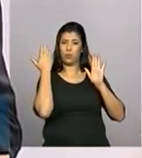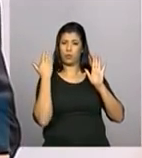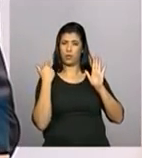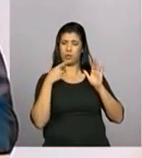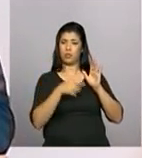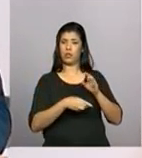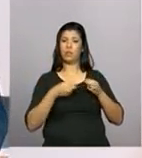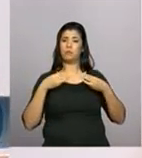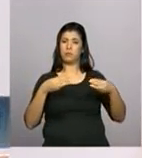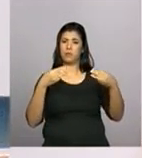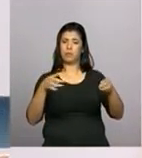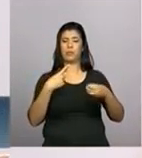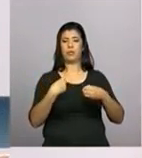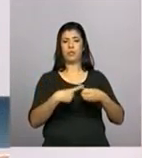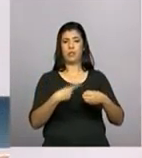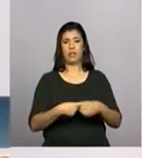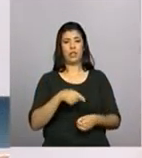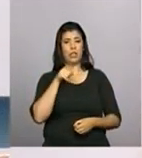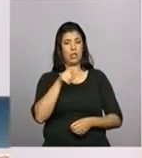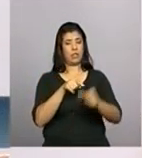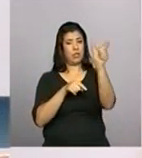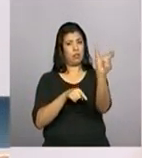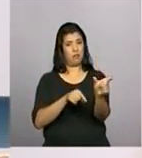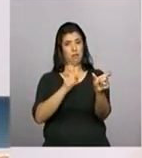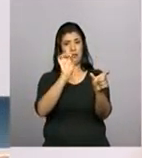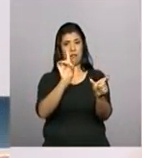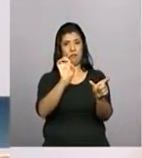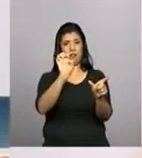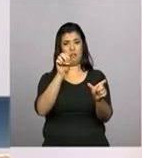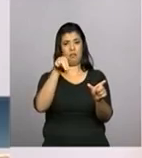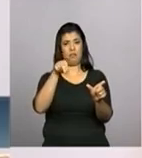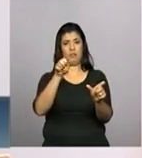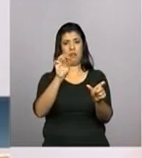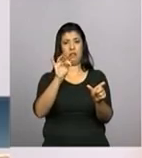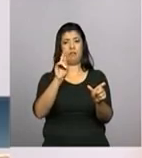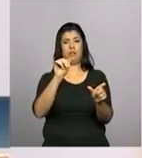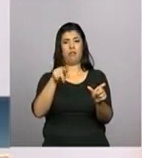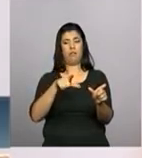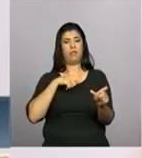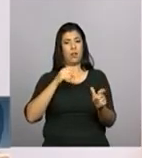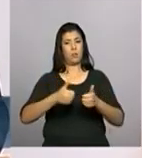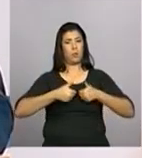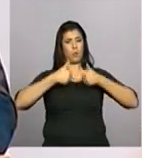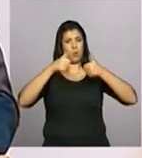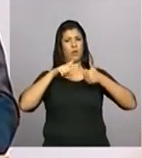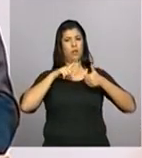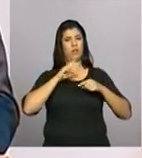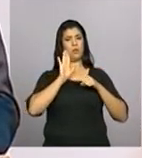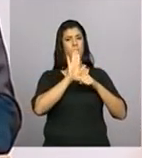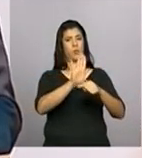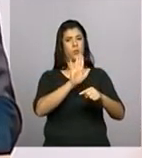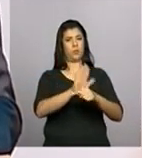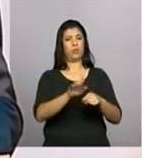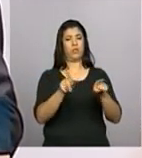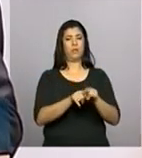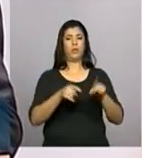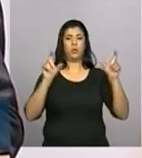por esse ministério, o Denatran se orgulha de ter contribuído nos últimos anos para a